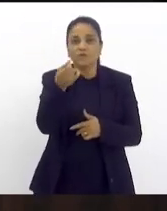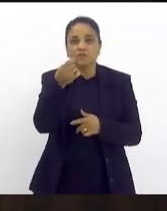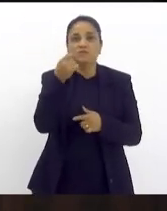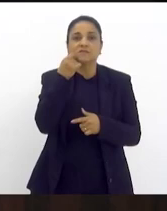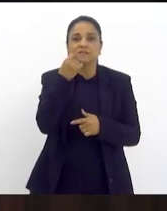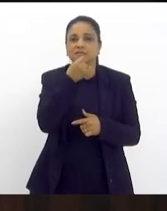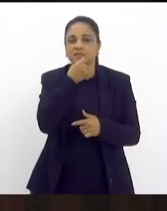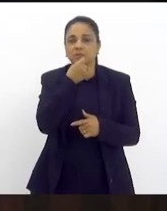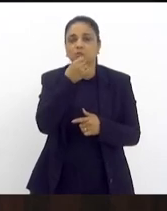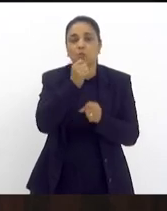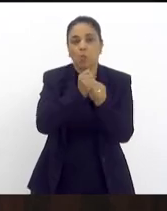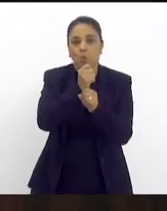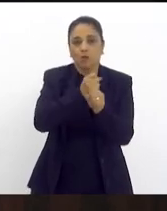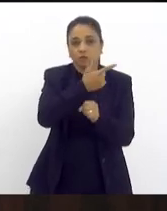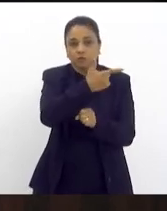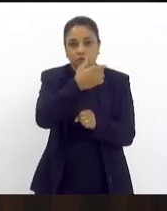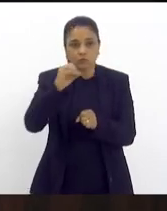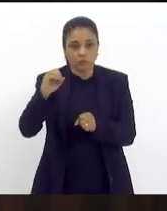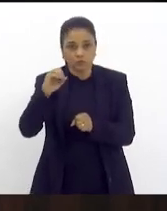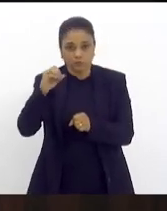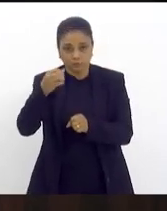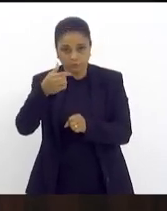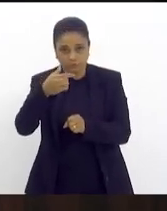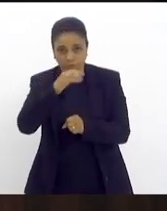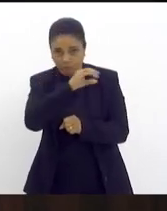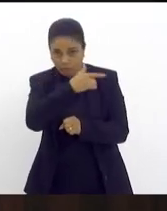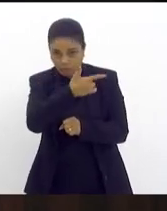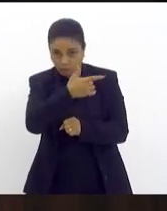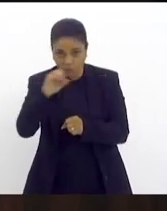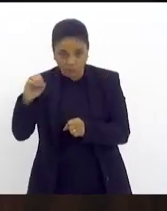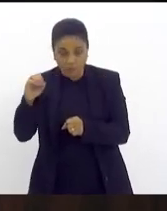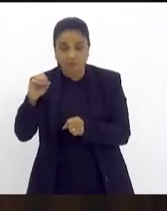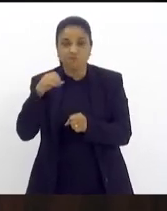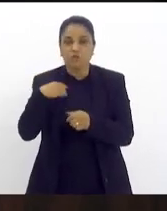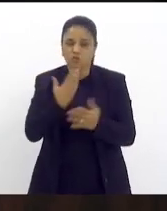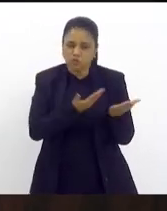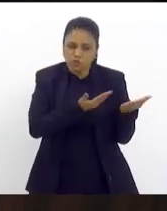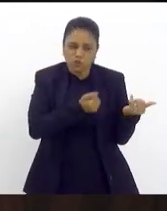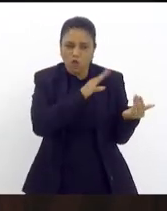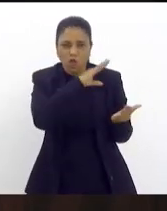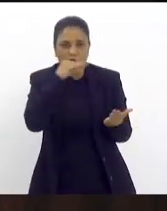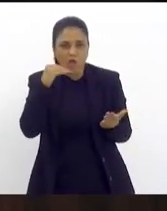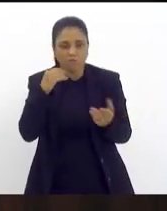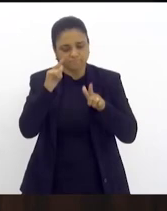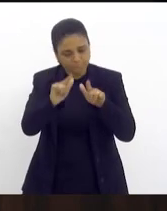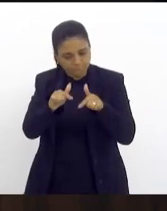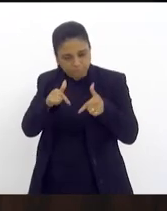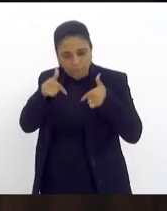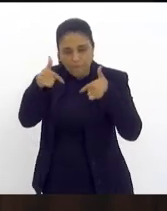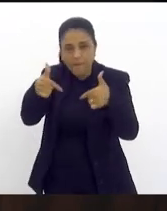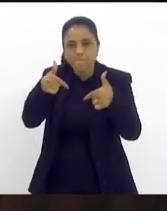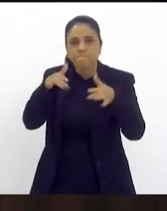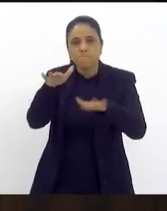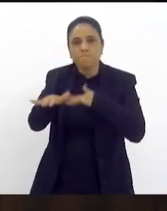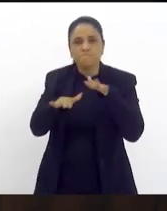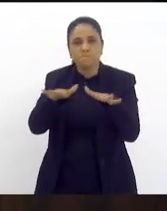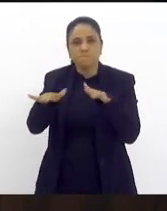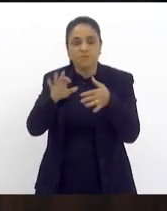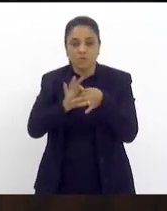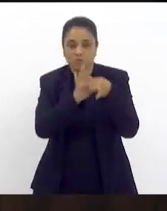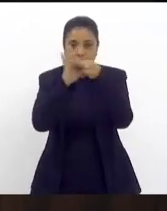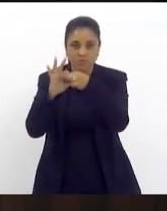2000. Jovem, sempre engajado, participou ativamente do movimento da União